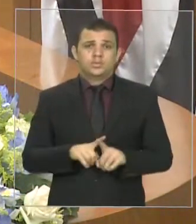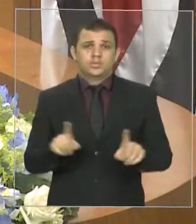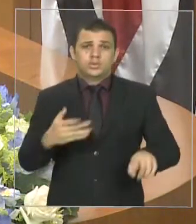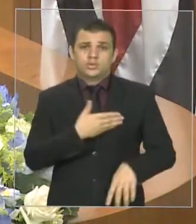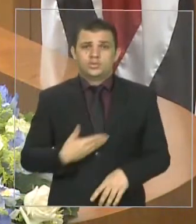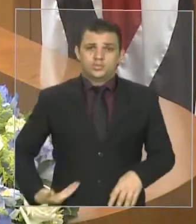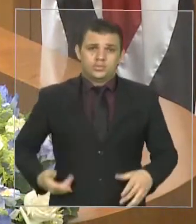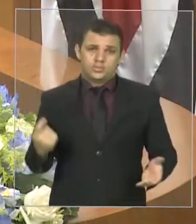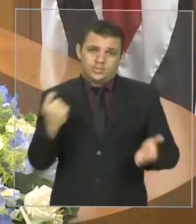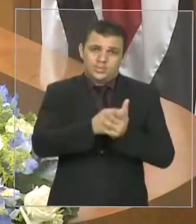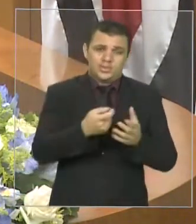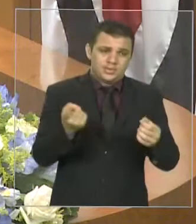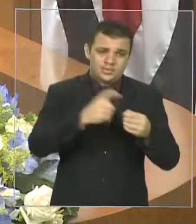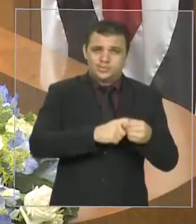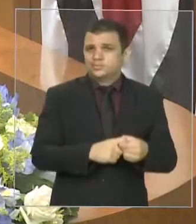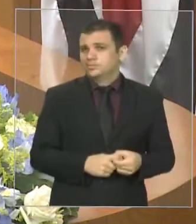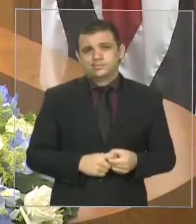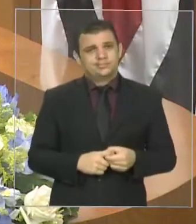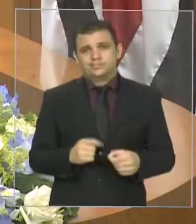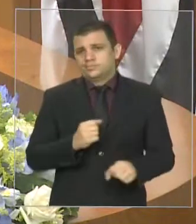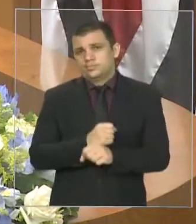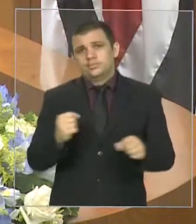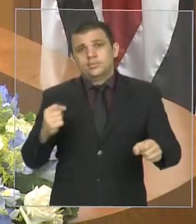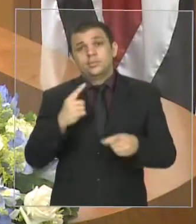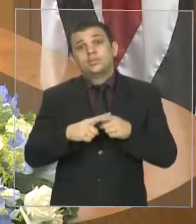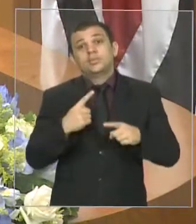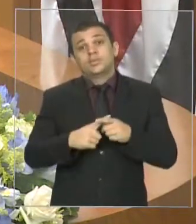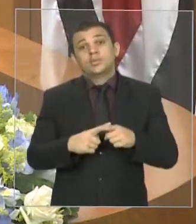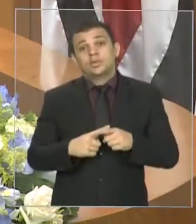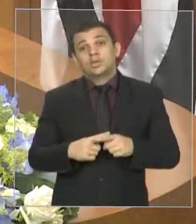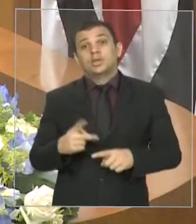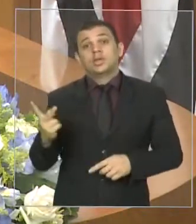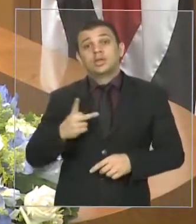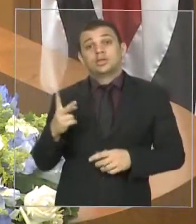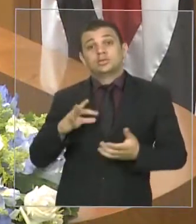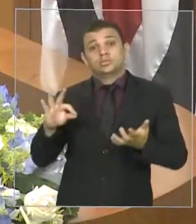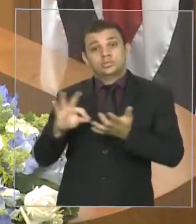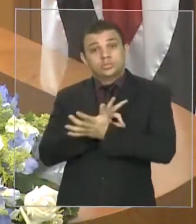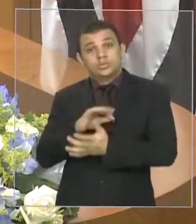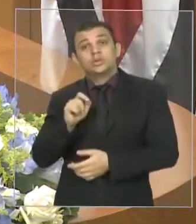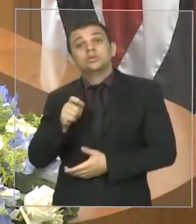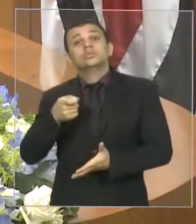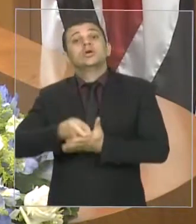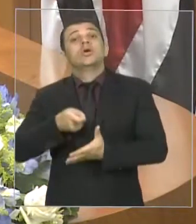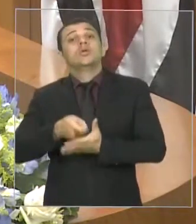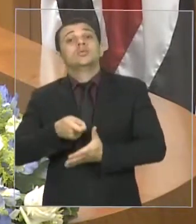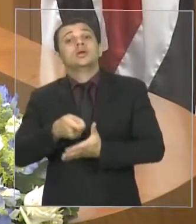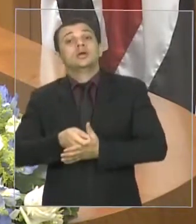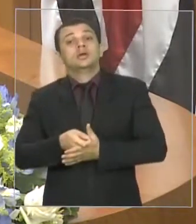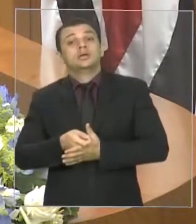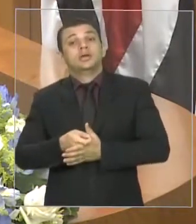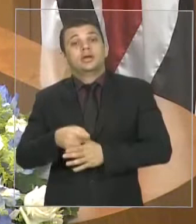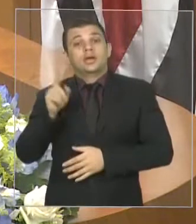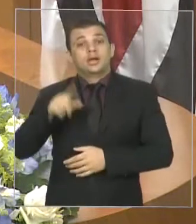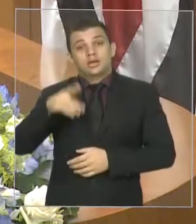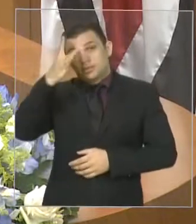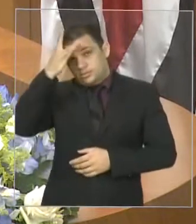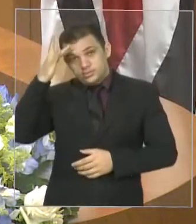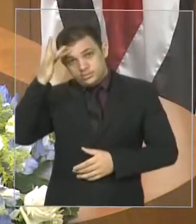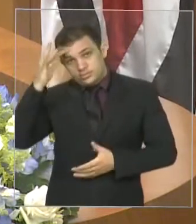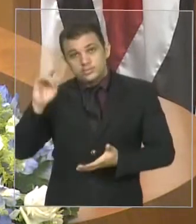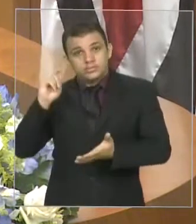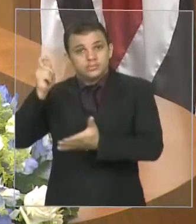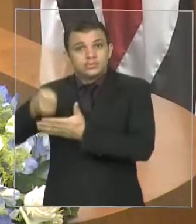aqui. Porque pelo contrato que foi feito pelas partes, essa obrigação era do locador. E o governo do estado